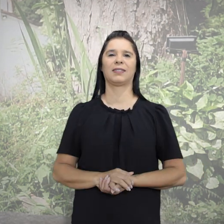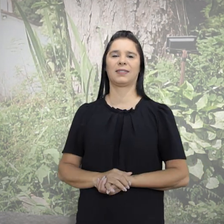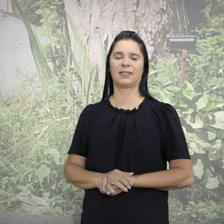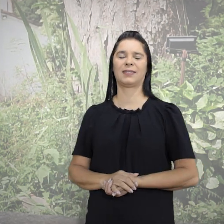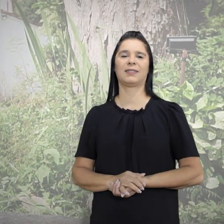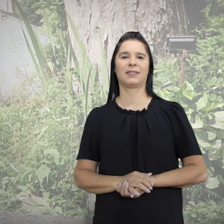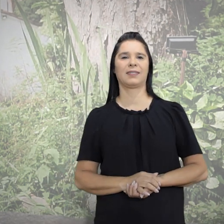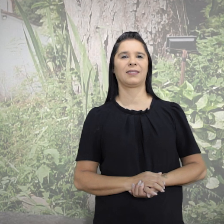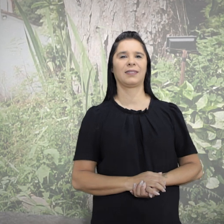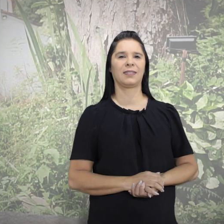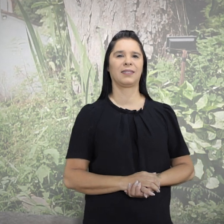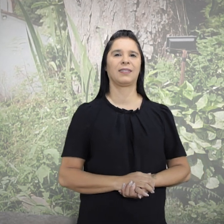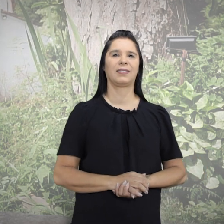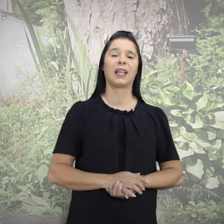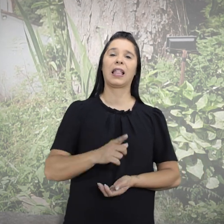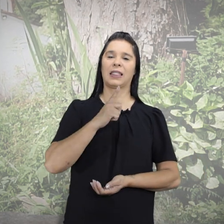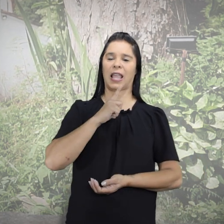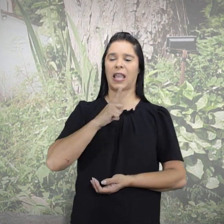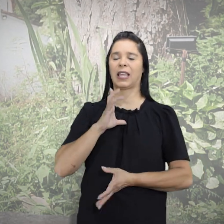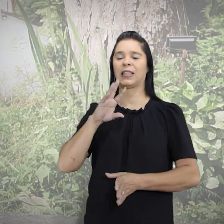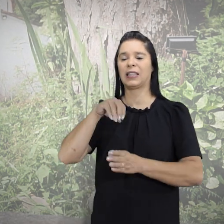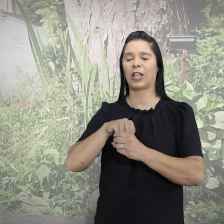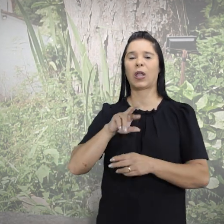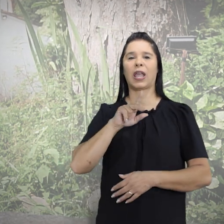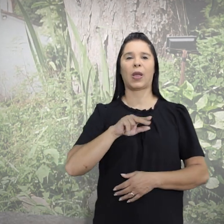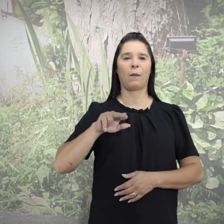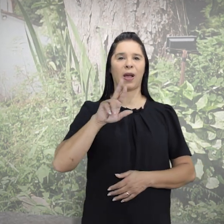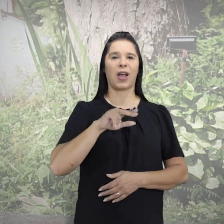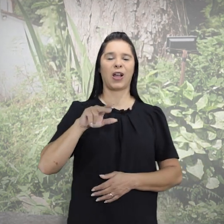atrás, nossos irmãos.